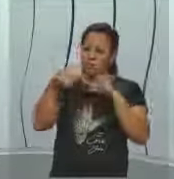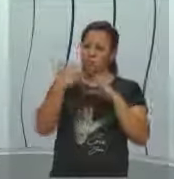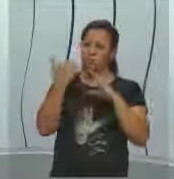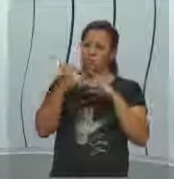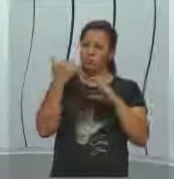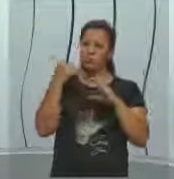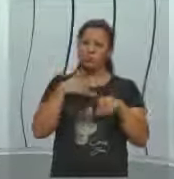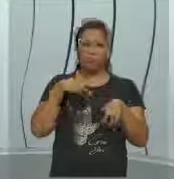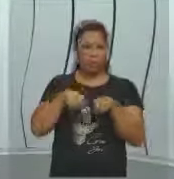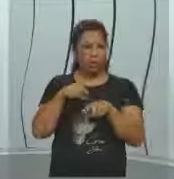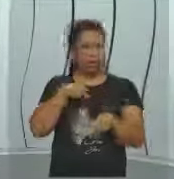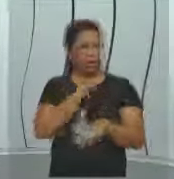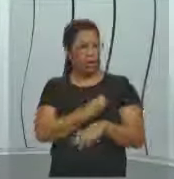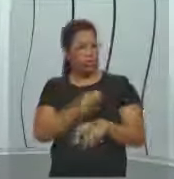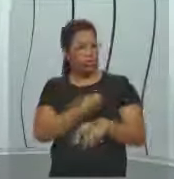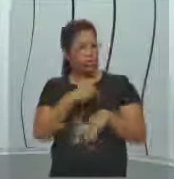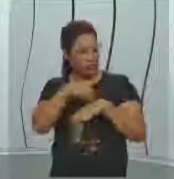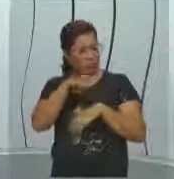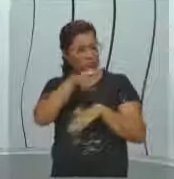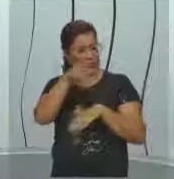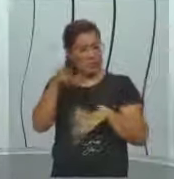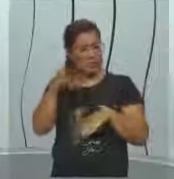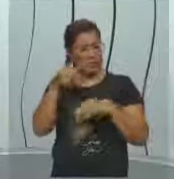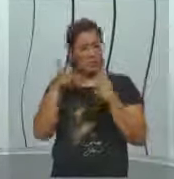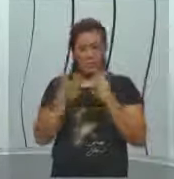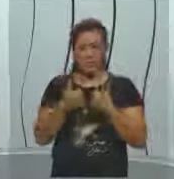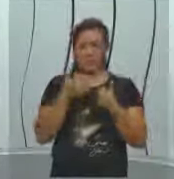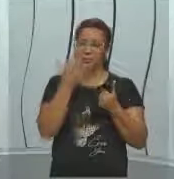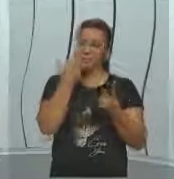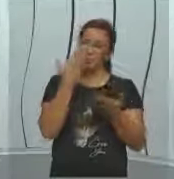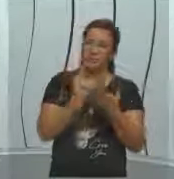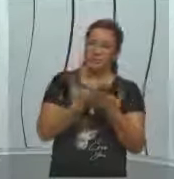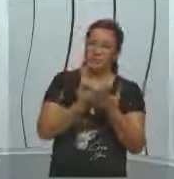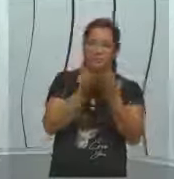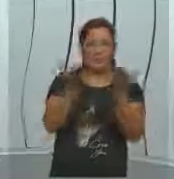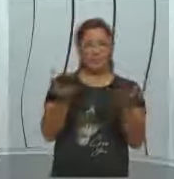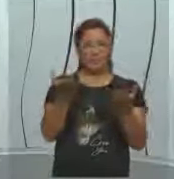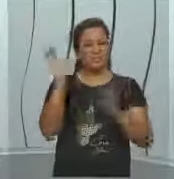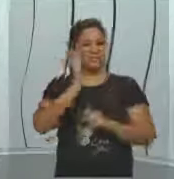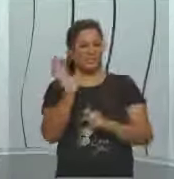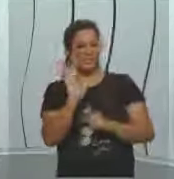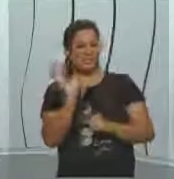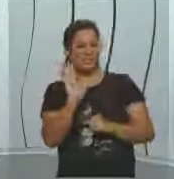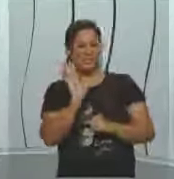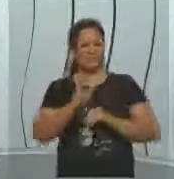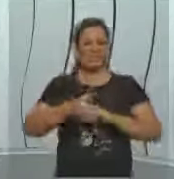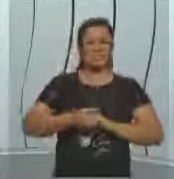ao vivo com vocês, tá bom? Bons estudos para vocês e até a próxima!